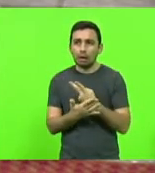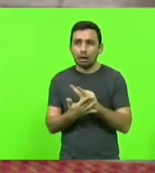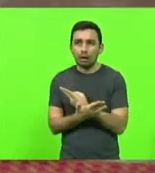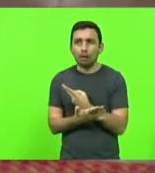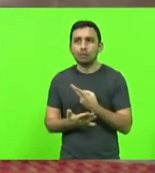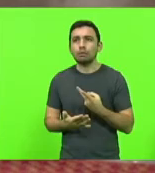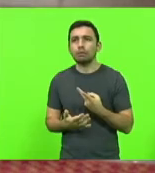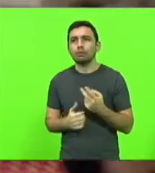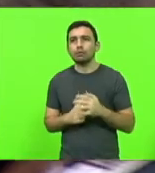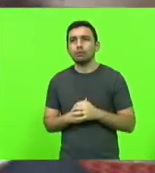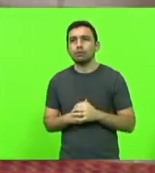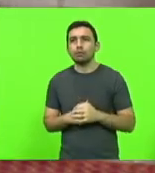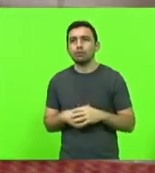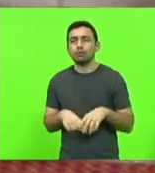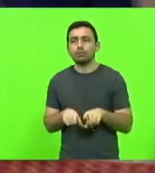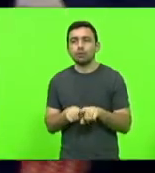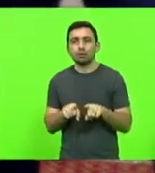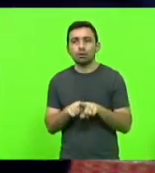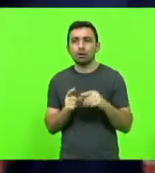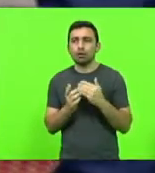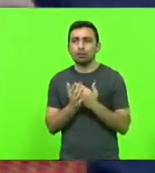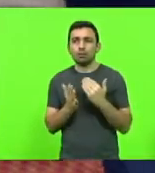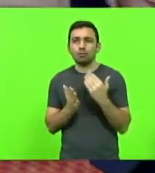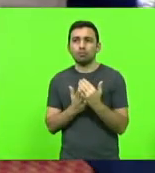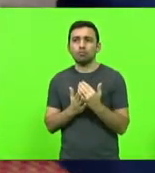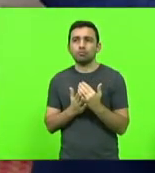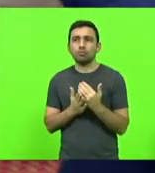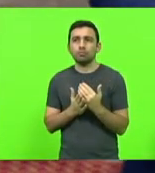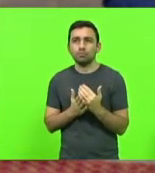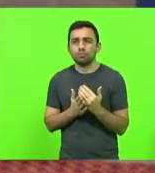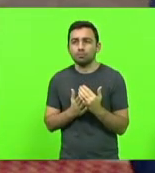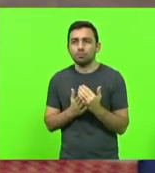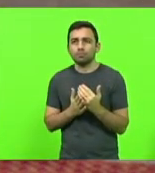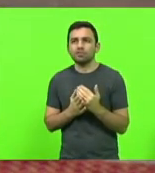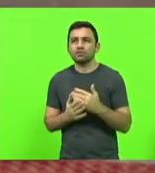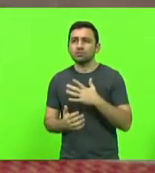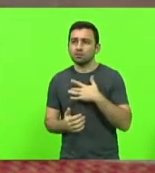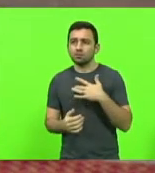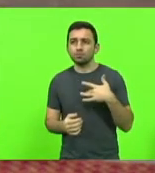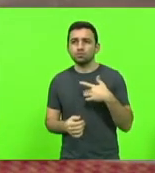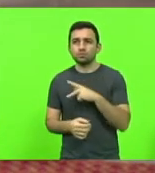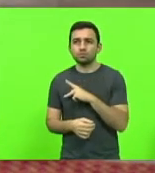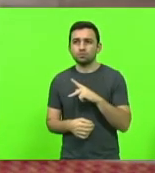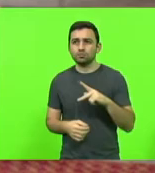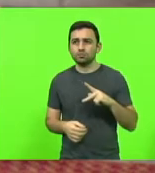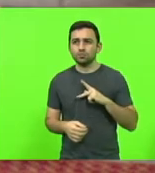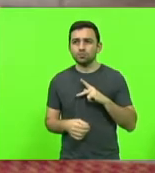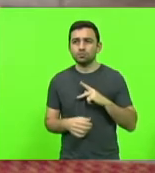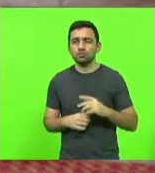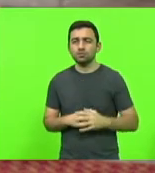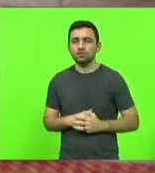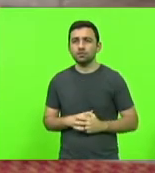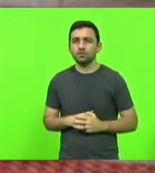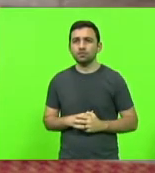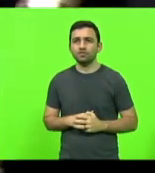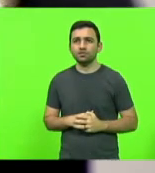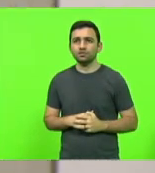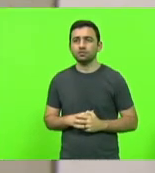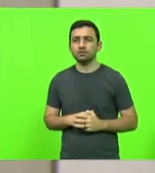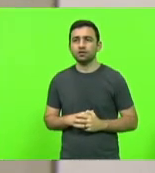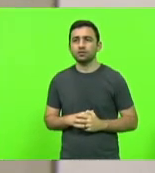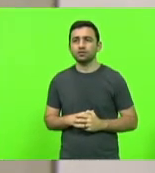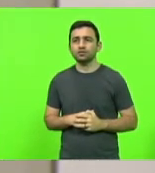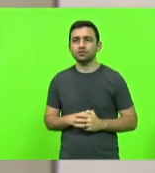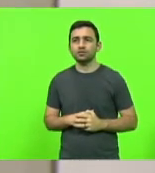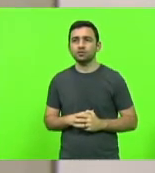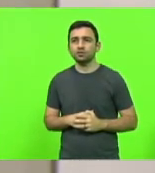desserviço e, acima de tudo, né, é a saúde pública que tem que prevalecer. Obrigado, senhor. Pedido